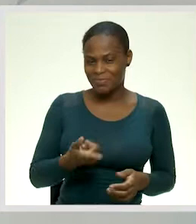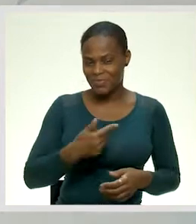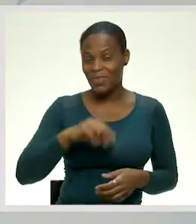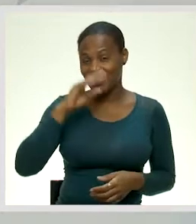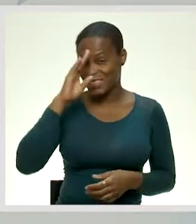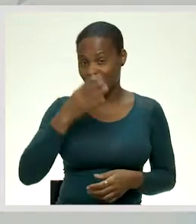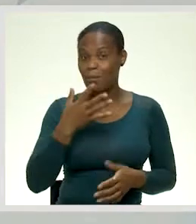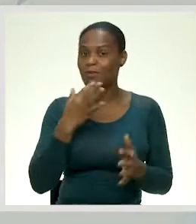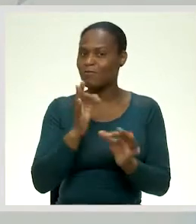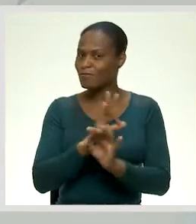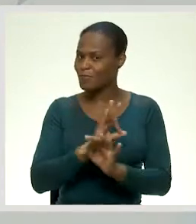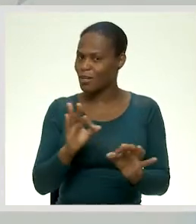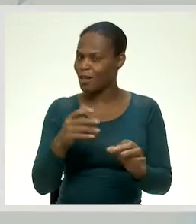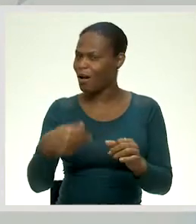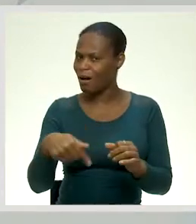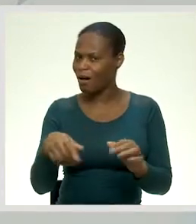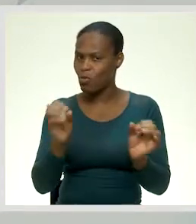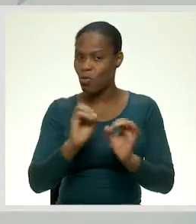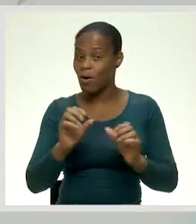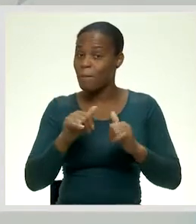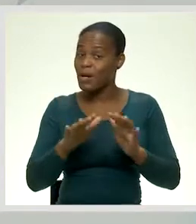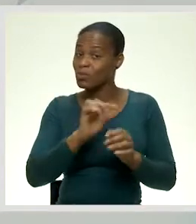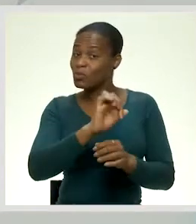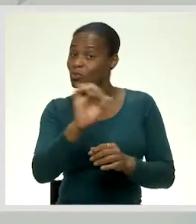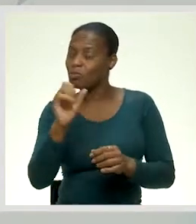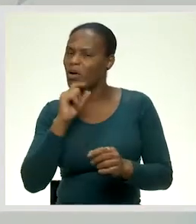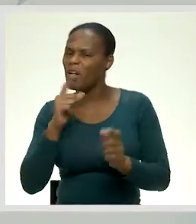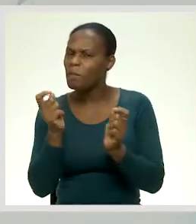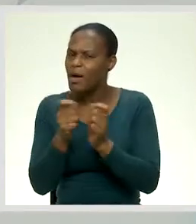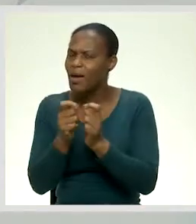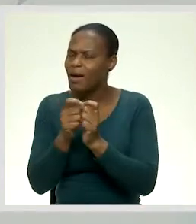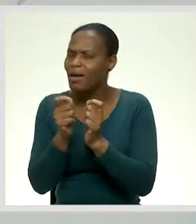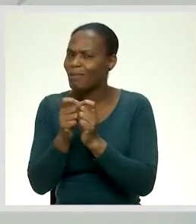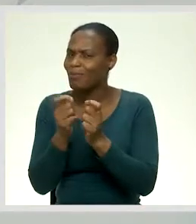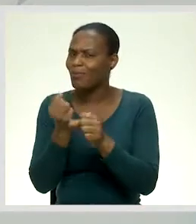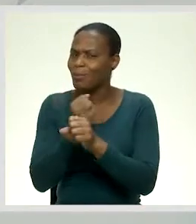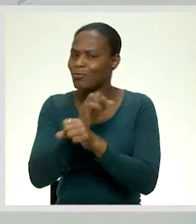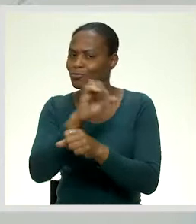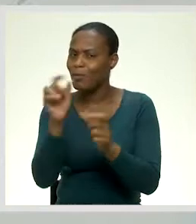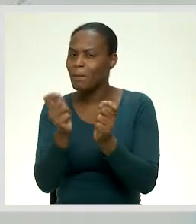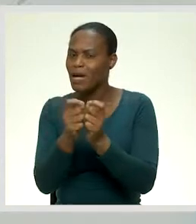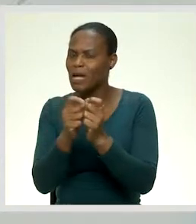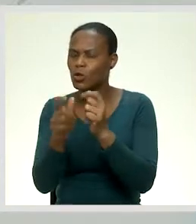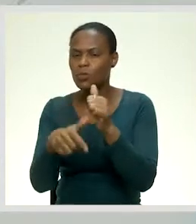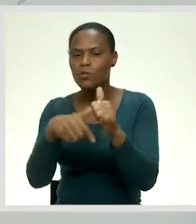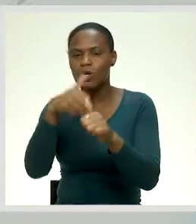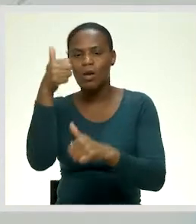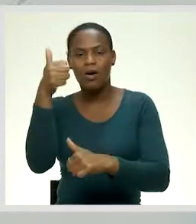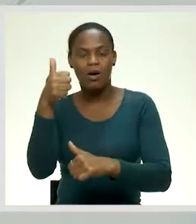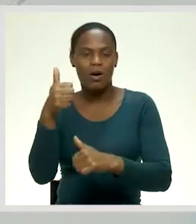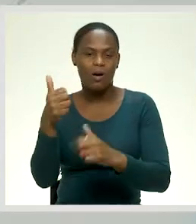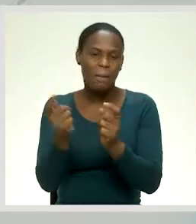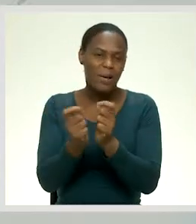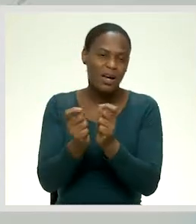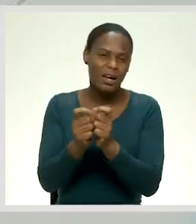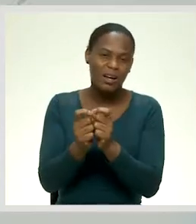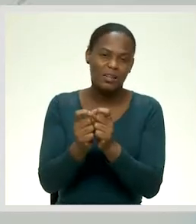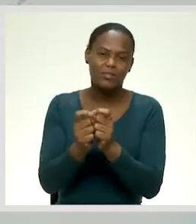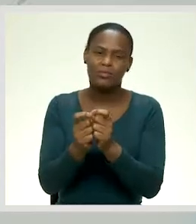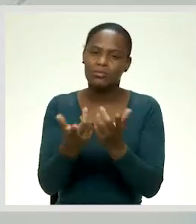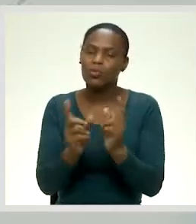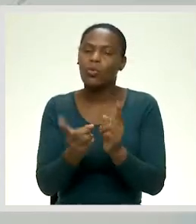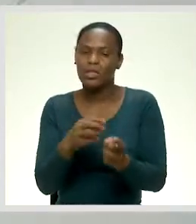não existe, mas você poderá aproximar-se do ideal, aproximar-se do desejável,